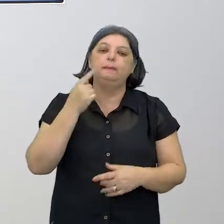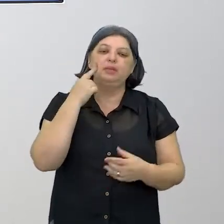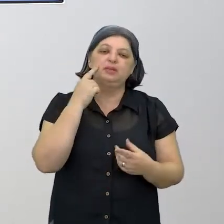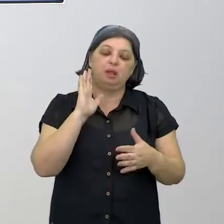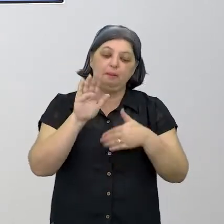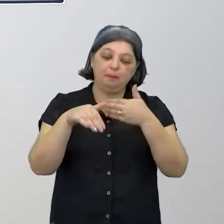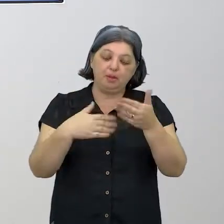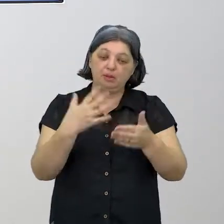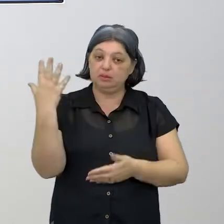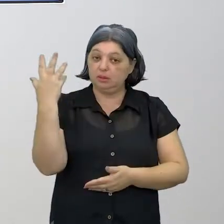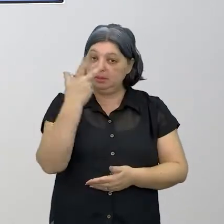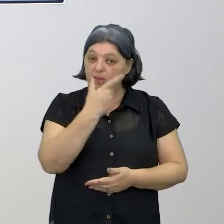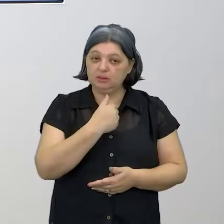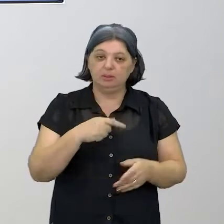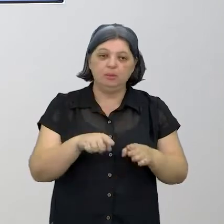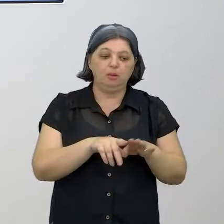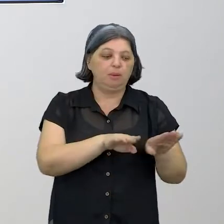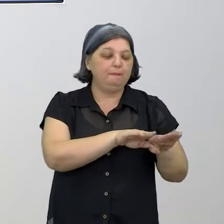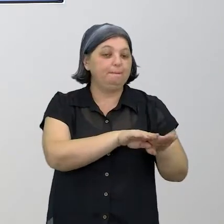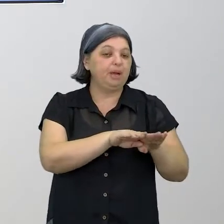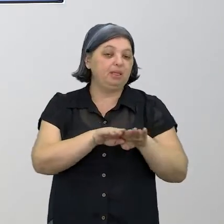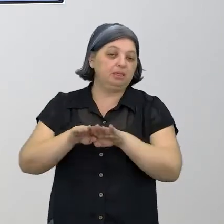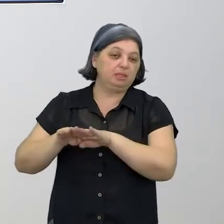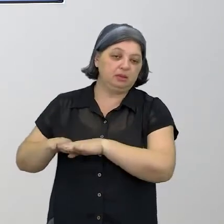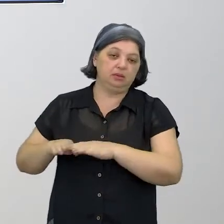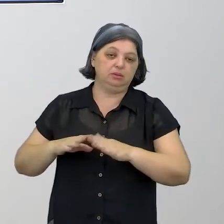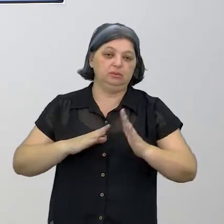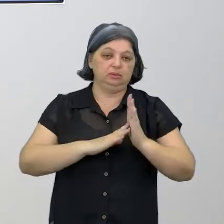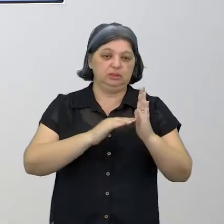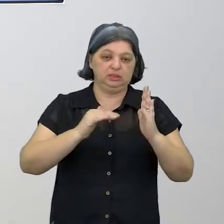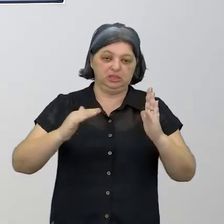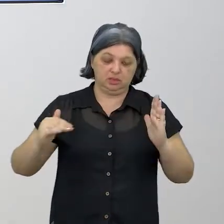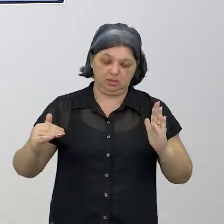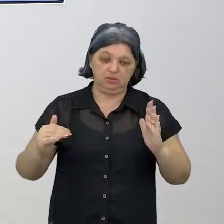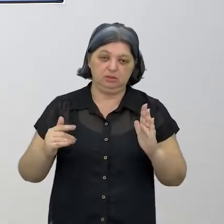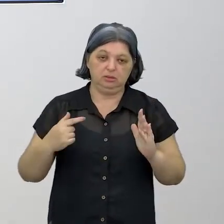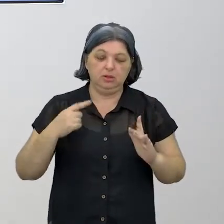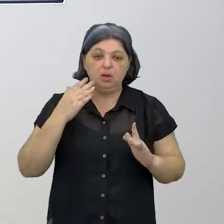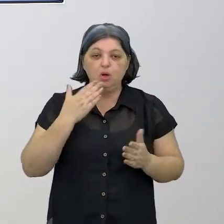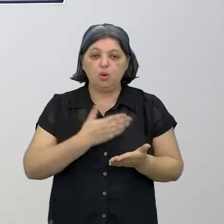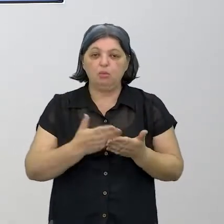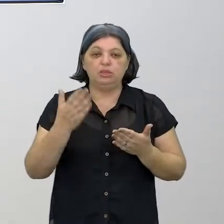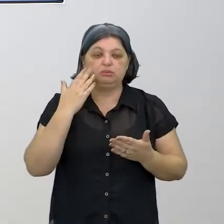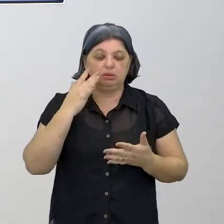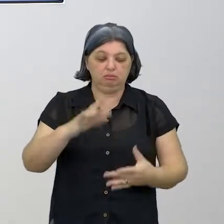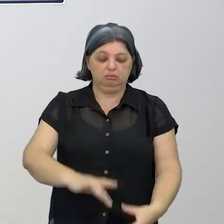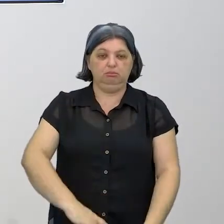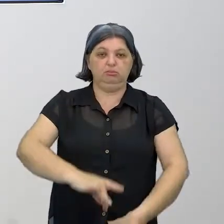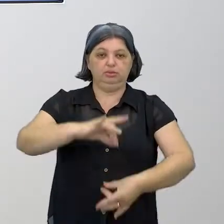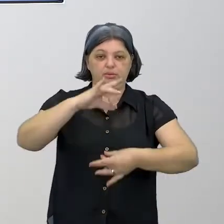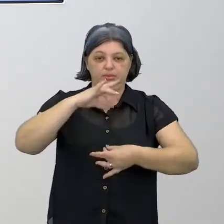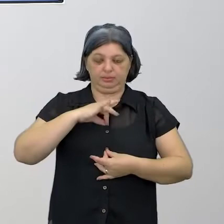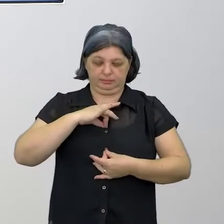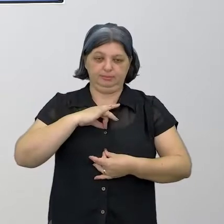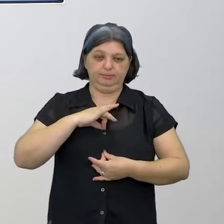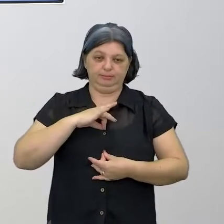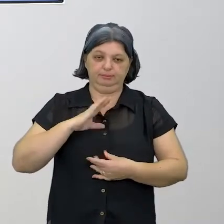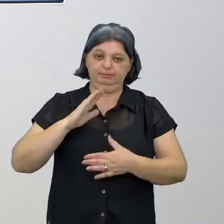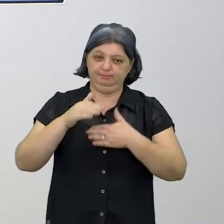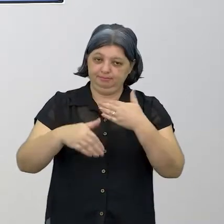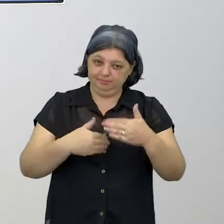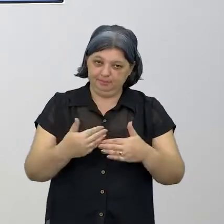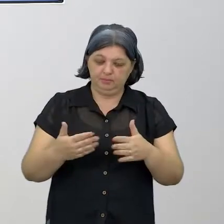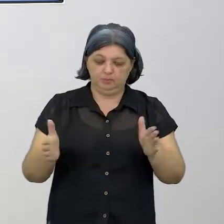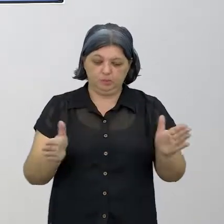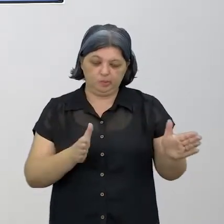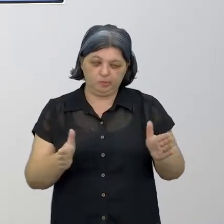beleza, né? Desse padrão estético. E é onde a gente começa a incorporar esses padrões estéticos. Então, normalmente é nesse processo da